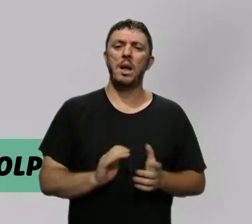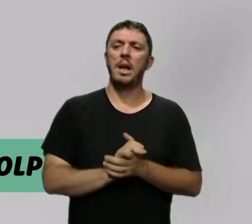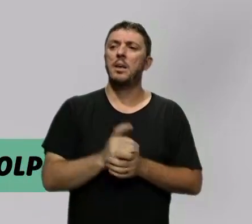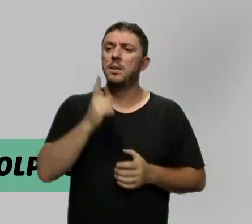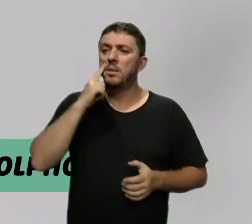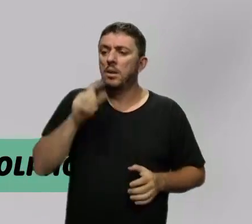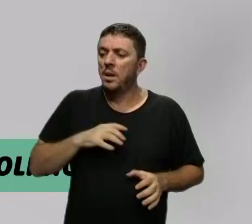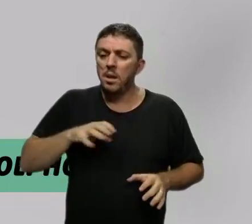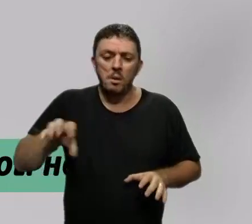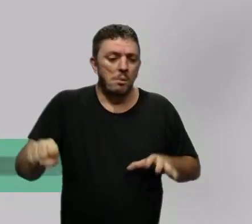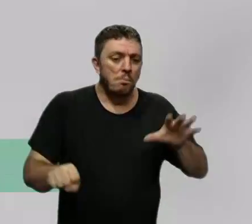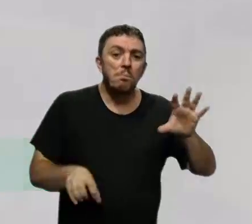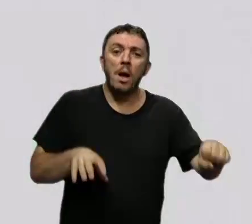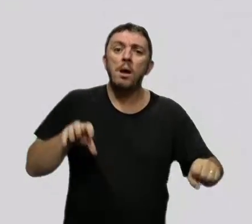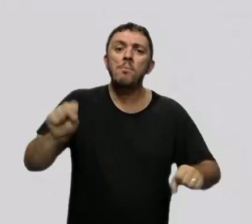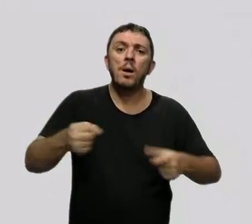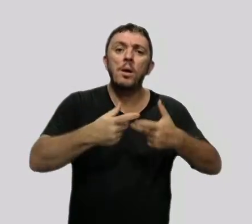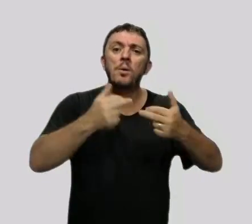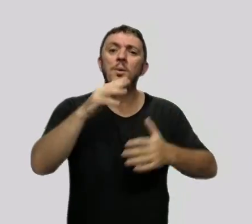elementos naturais.